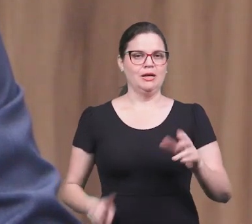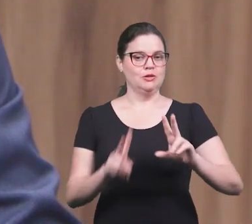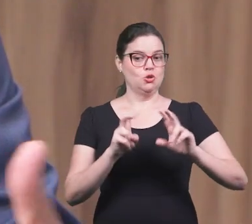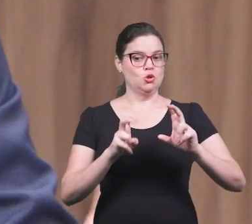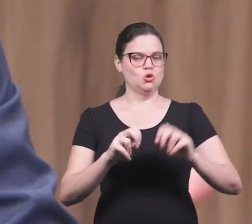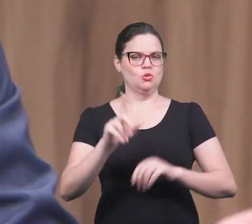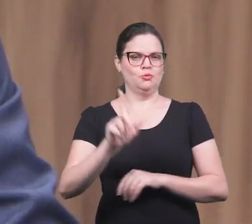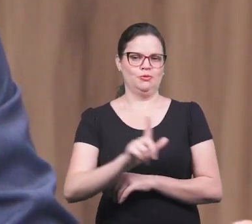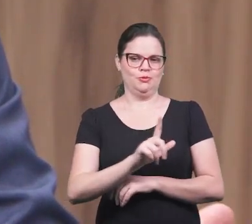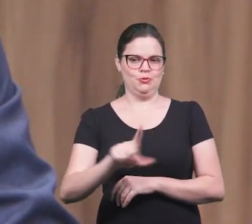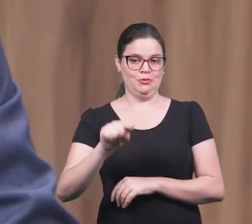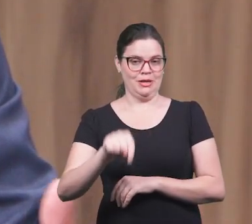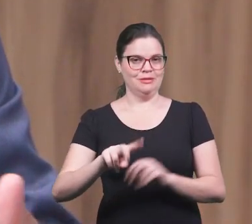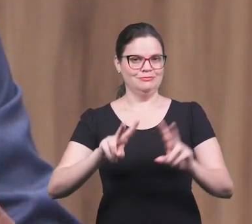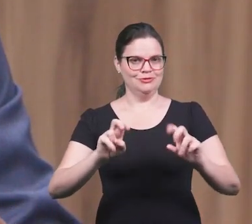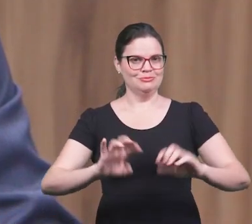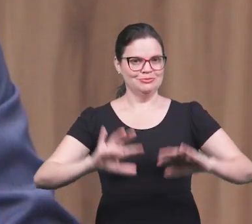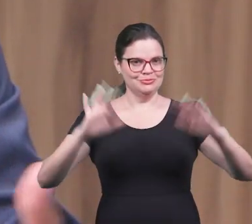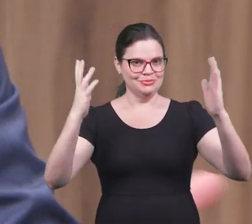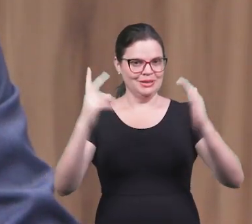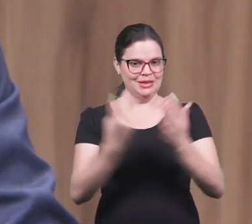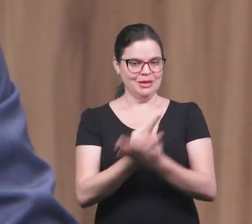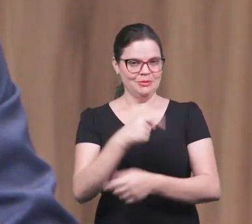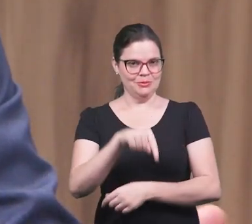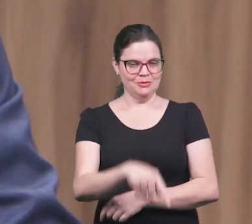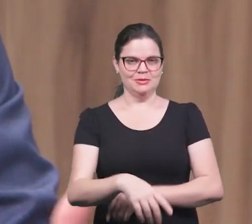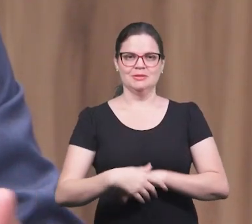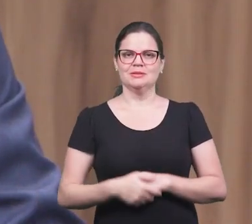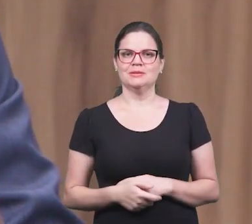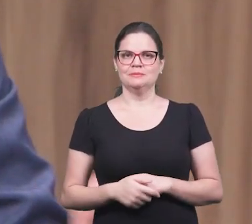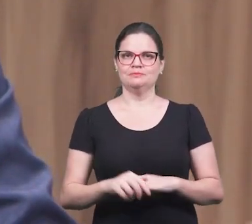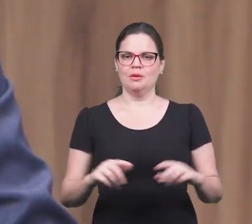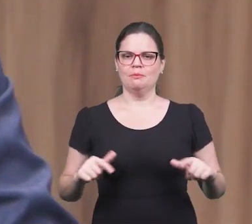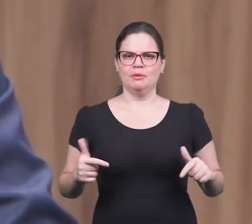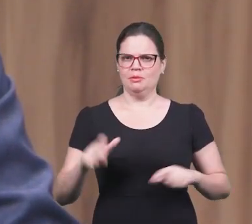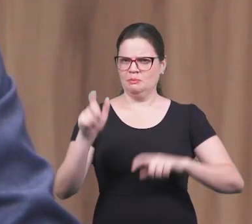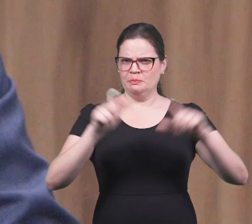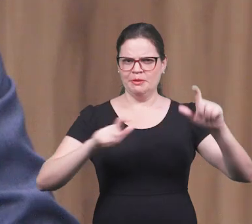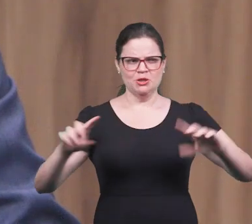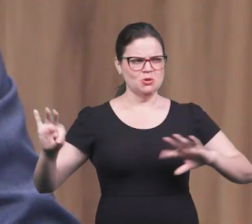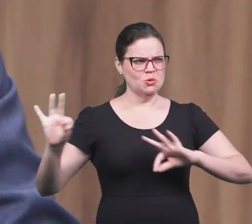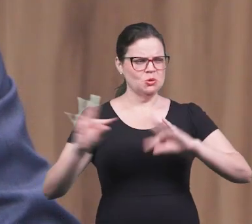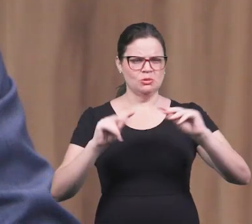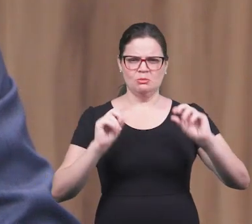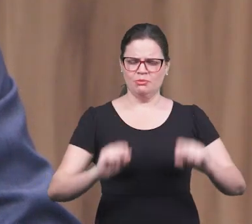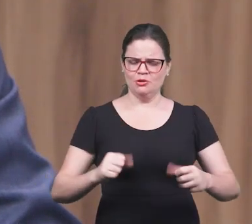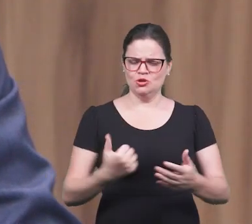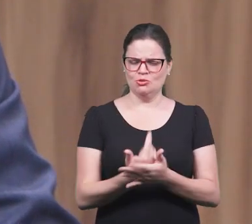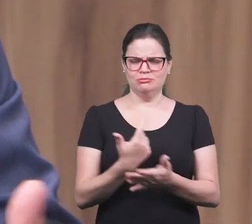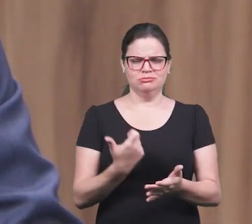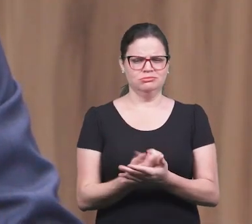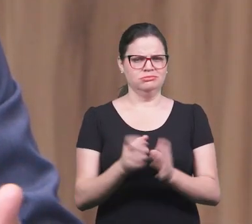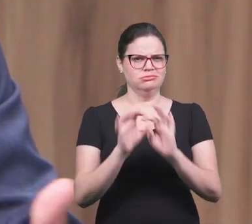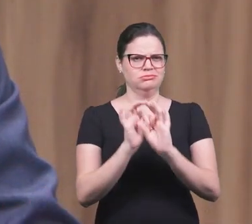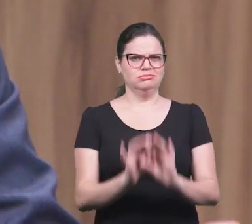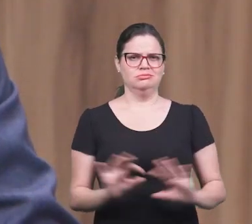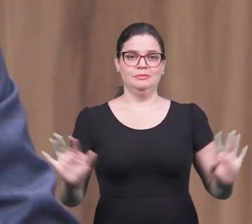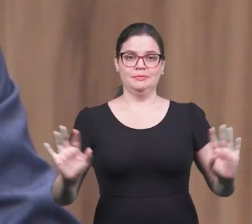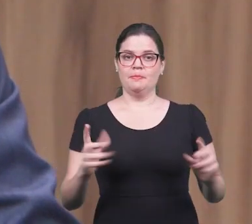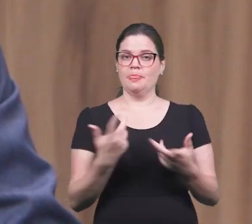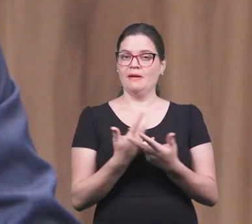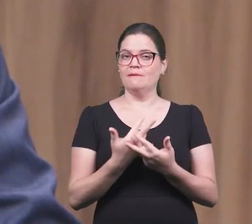que marcam este evento e que estão assim acessíveis a todas as pessoas. E em várias